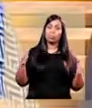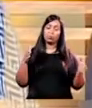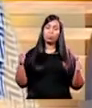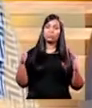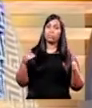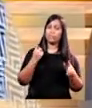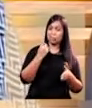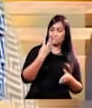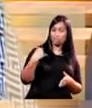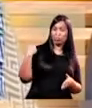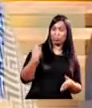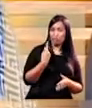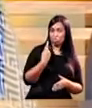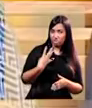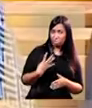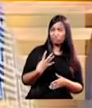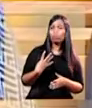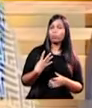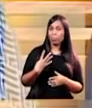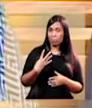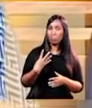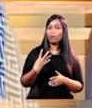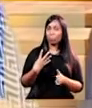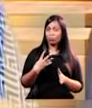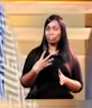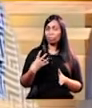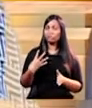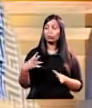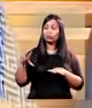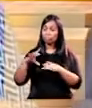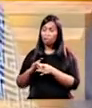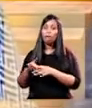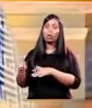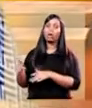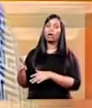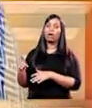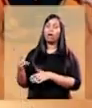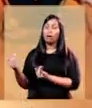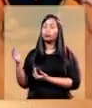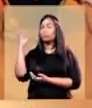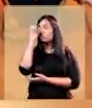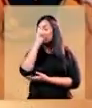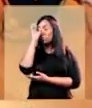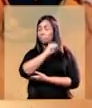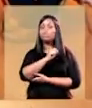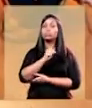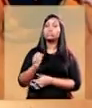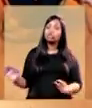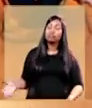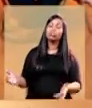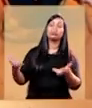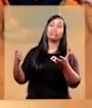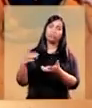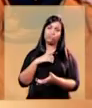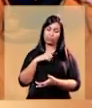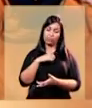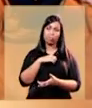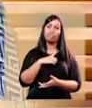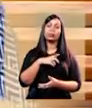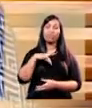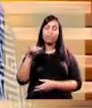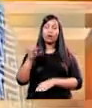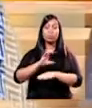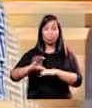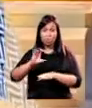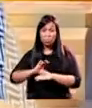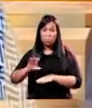etária, a partir dos 14, né, que segundo a lei é o que pode estar inserido como adolescente aprendiz, trabalho, né? A gente intensifica isso, tanto o